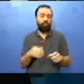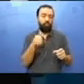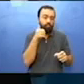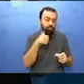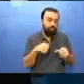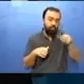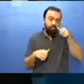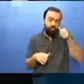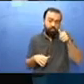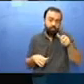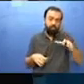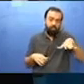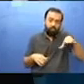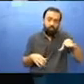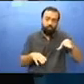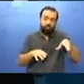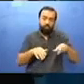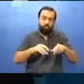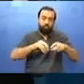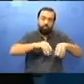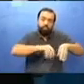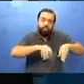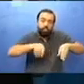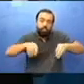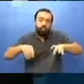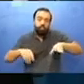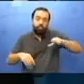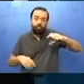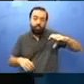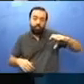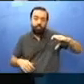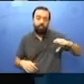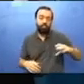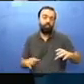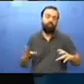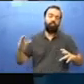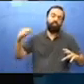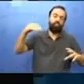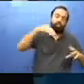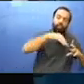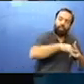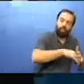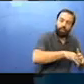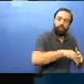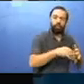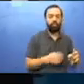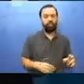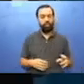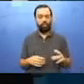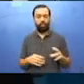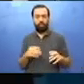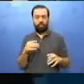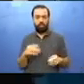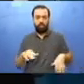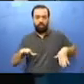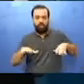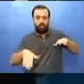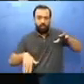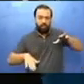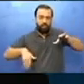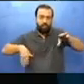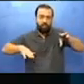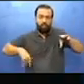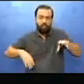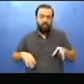fêmea volta, sabe para onde? Para a praia onde ela nasceu. Ela faz toda a viagem de volta, volta para a praia onde ela nasceu e